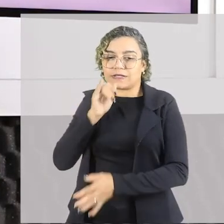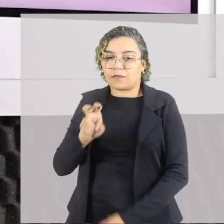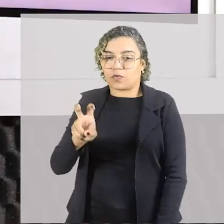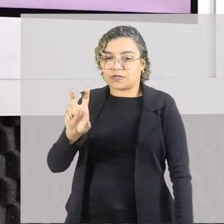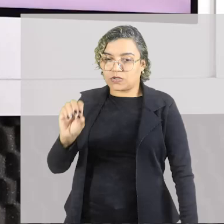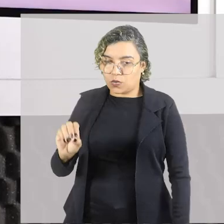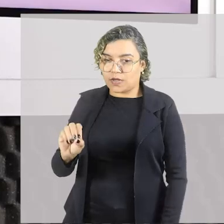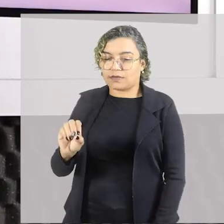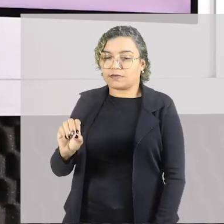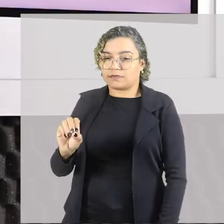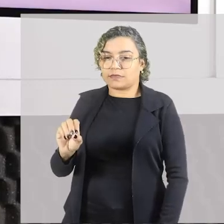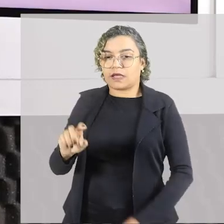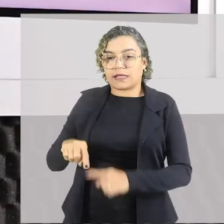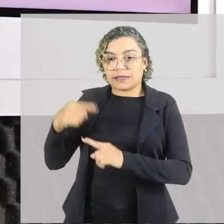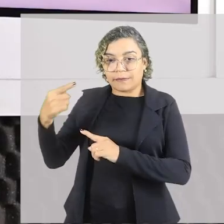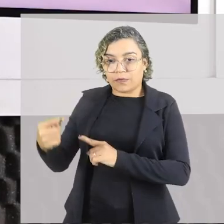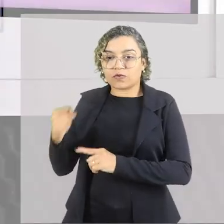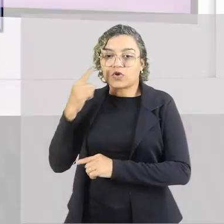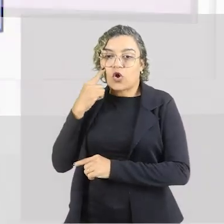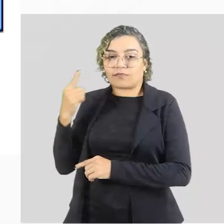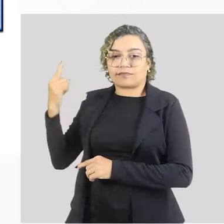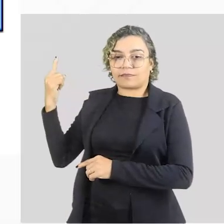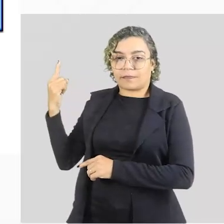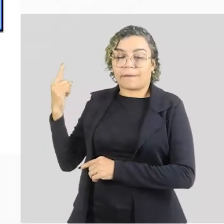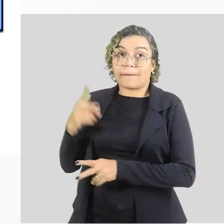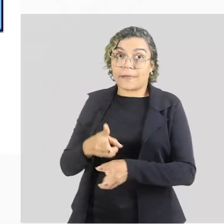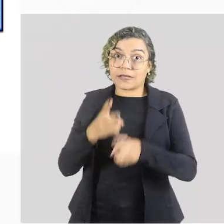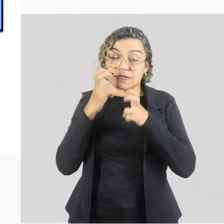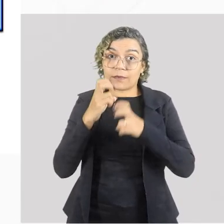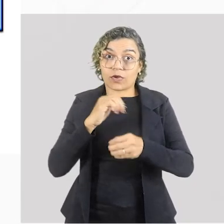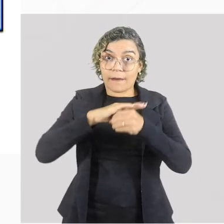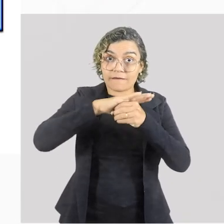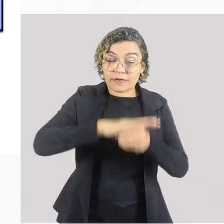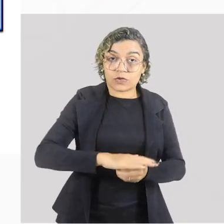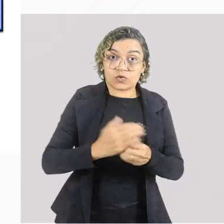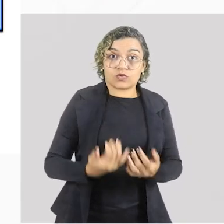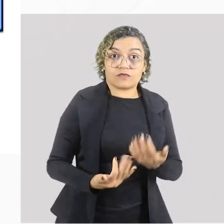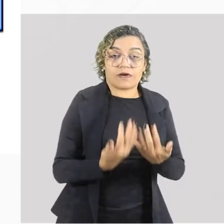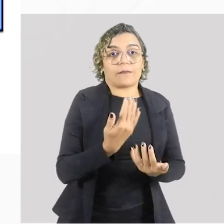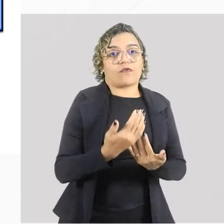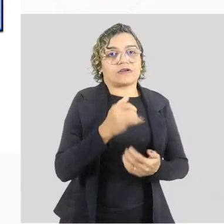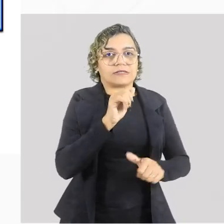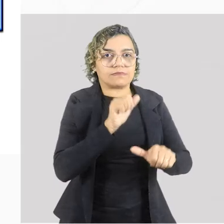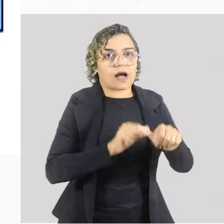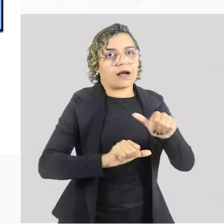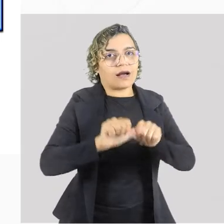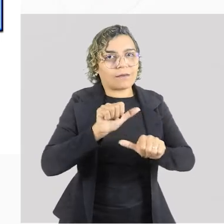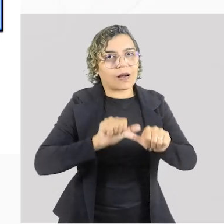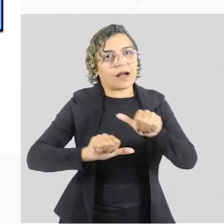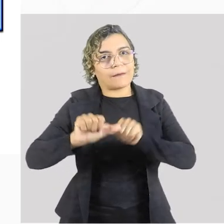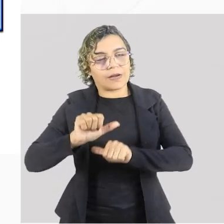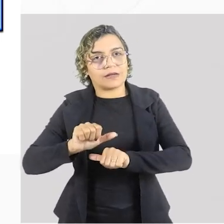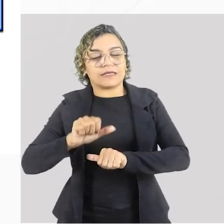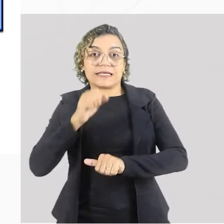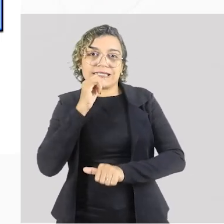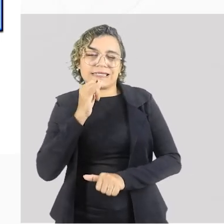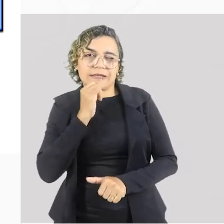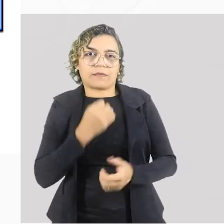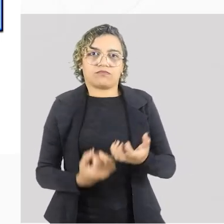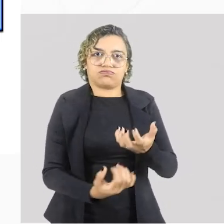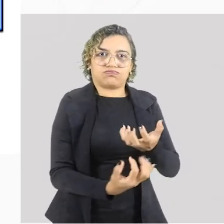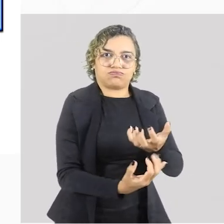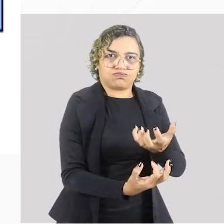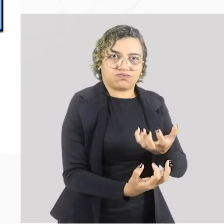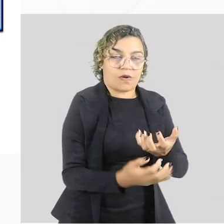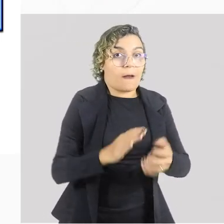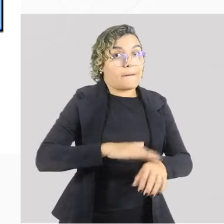760 milímetros de mercúrio. Então percebe que a tua pressão de vapor, ela vai mudando à medida que você vai esquentando. Quanto